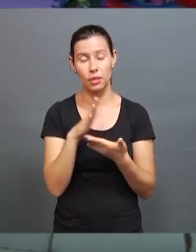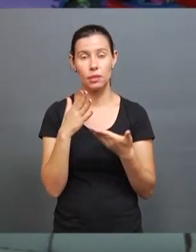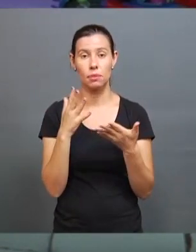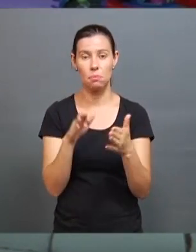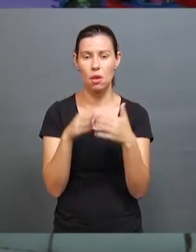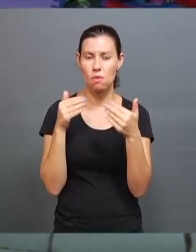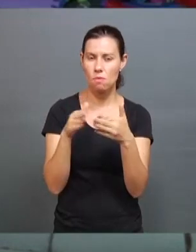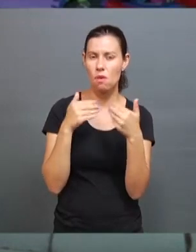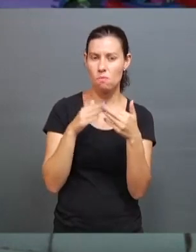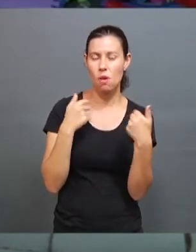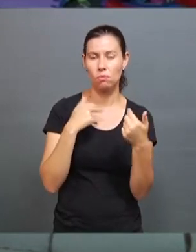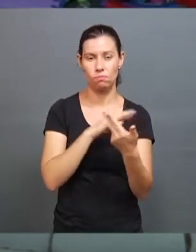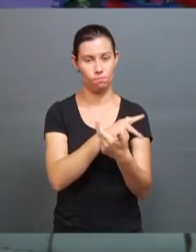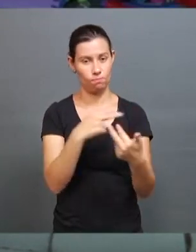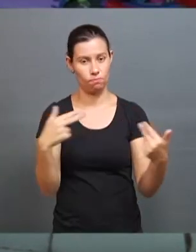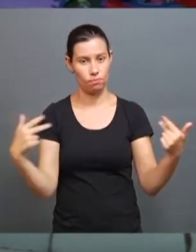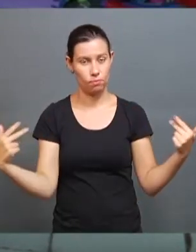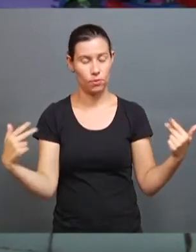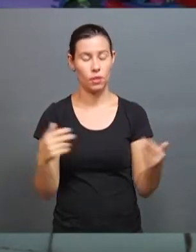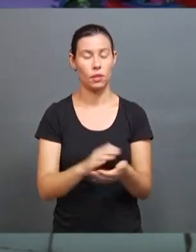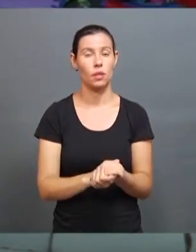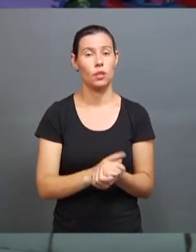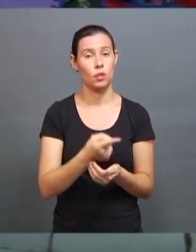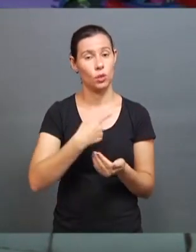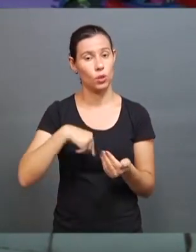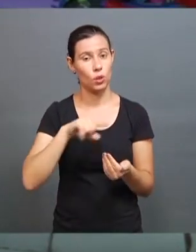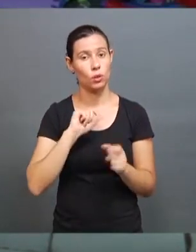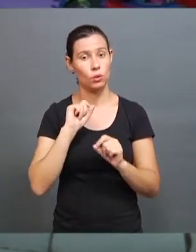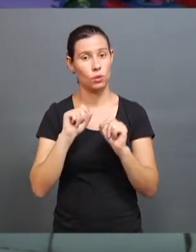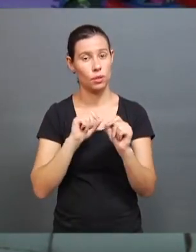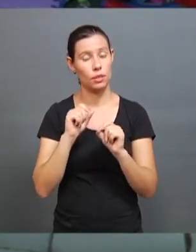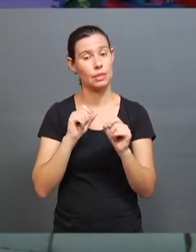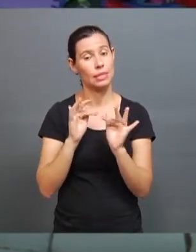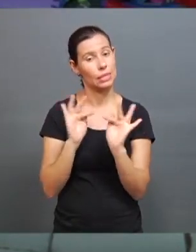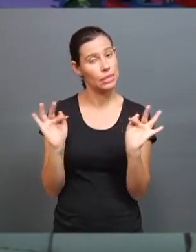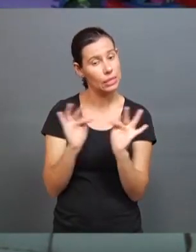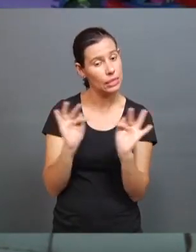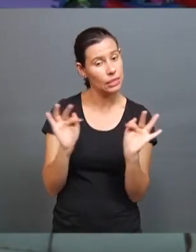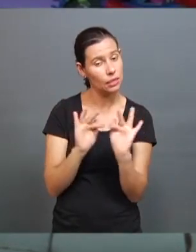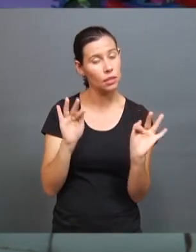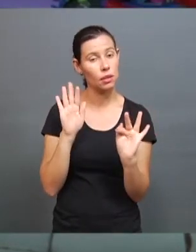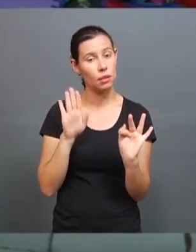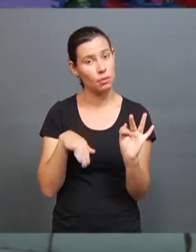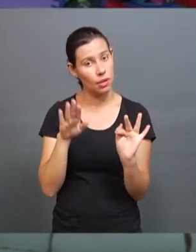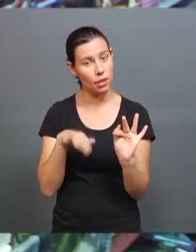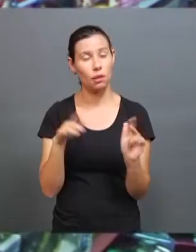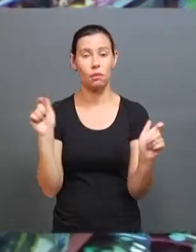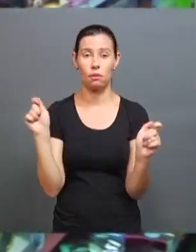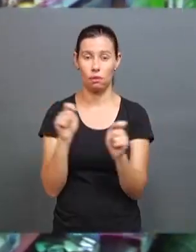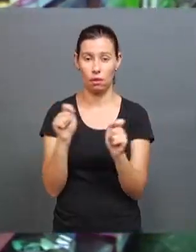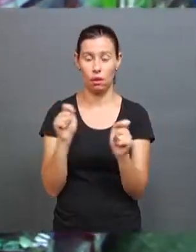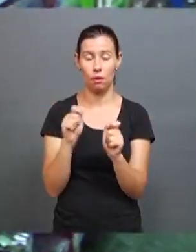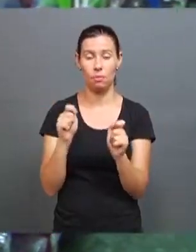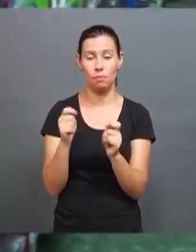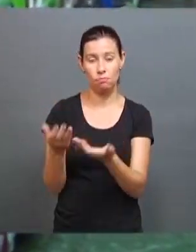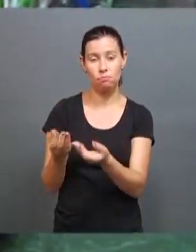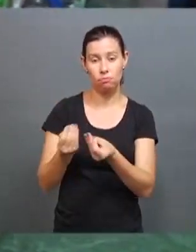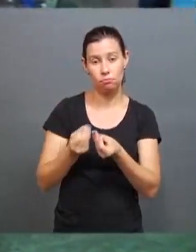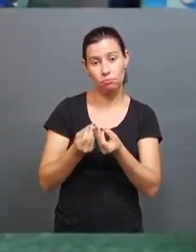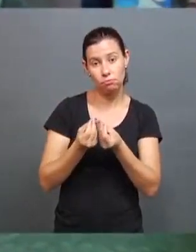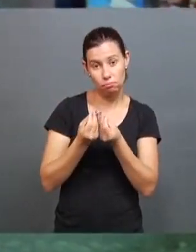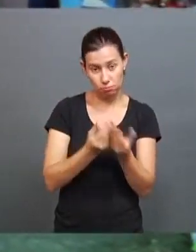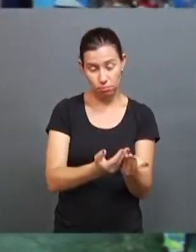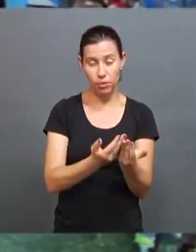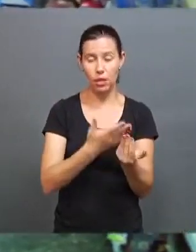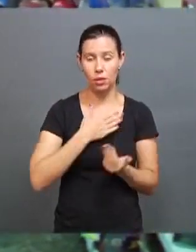né? Só que também a gente sabe que coisas mais simples, às vezes mais em conta, agradam da mesma forma. A Confederação Nacional